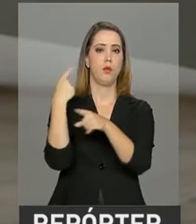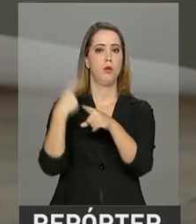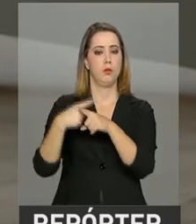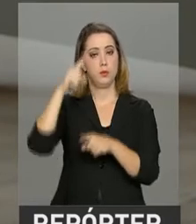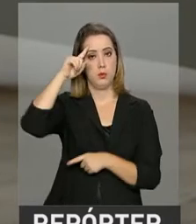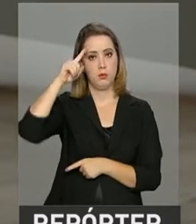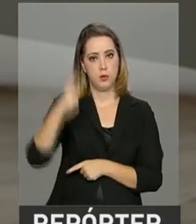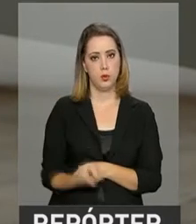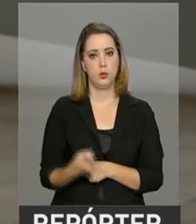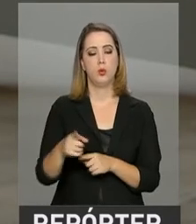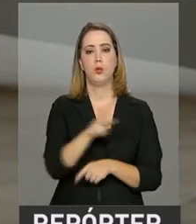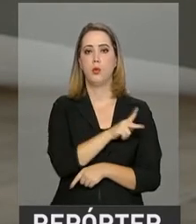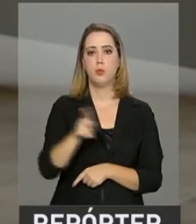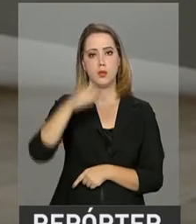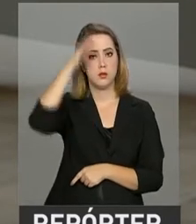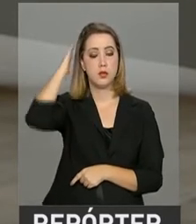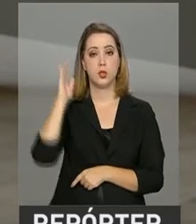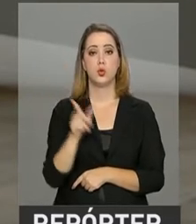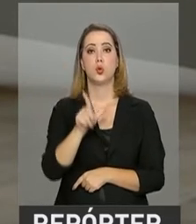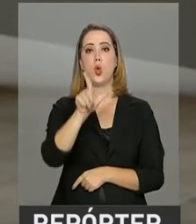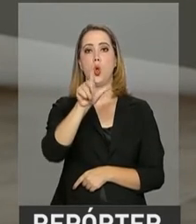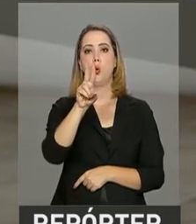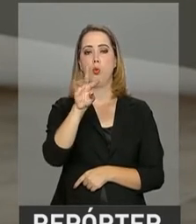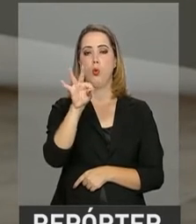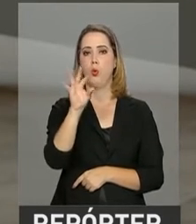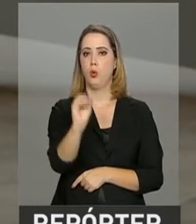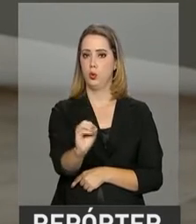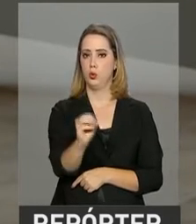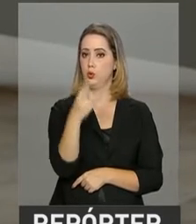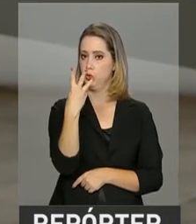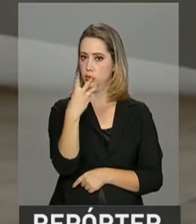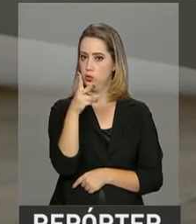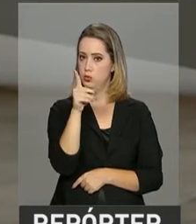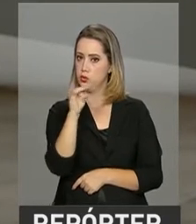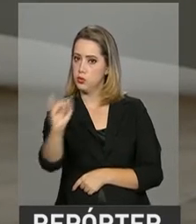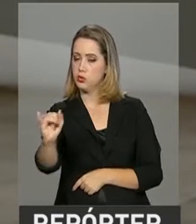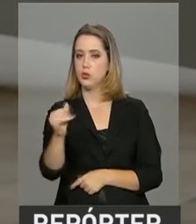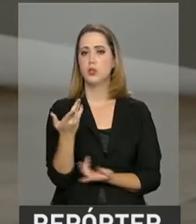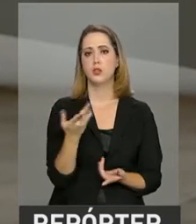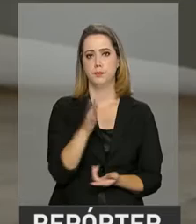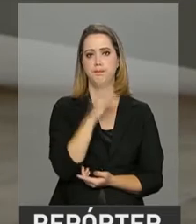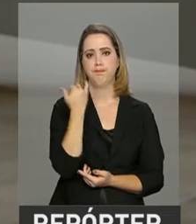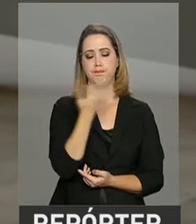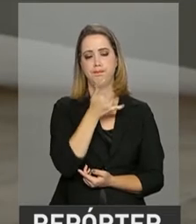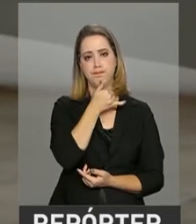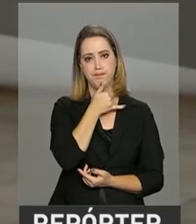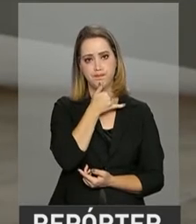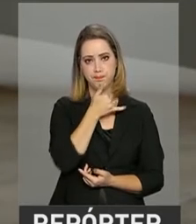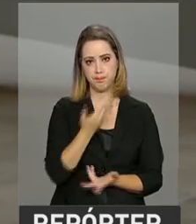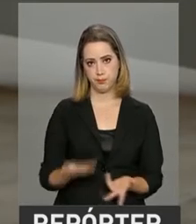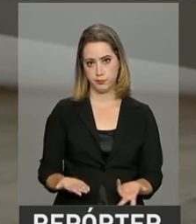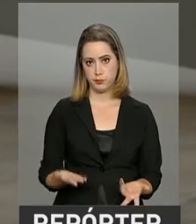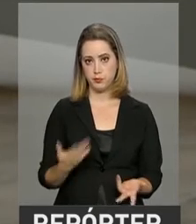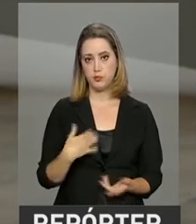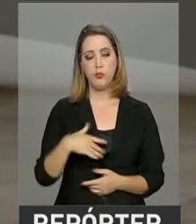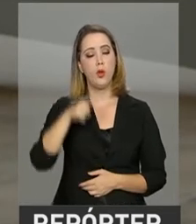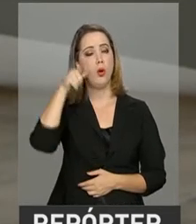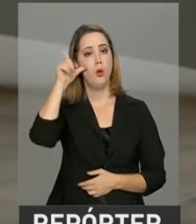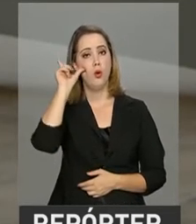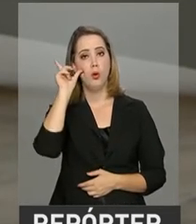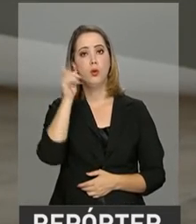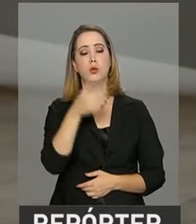Michel Temer, que estipulou luto oficial de 3 dias no país pela morte de Zavascki. Ontem, em pronunciamento,